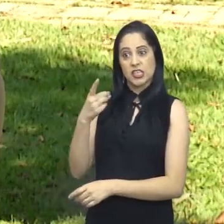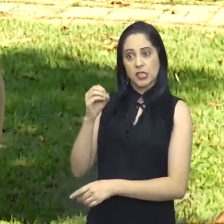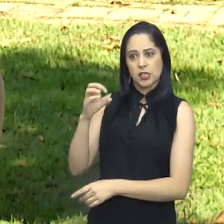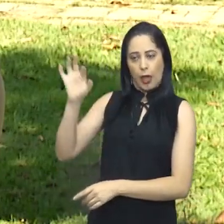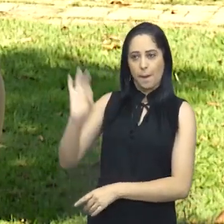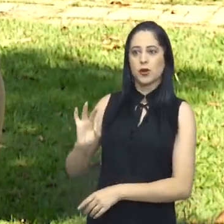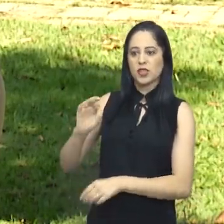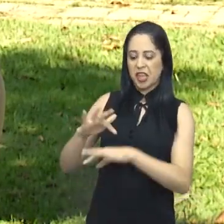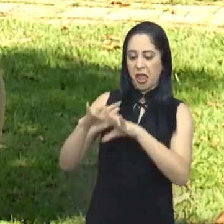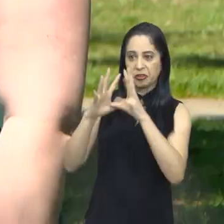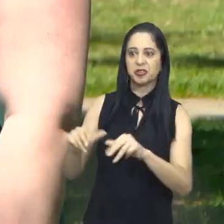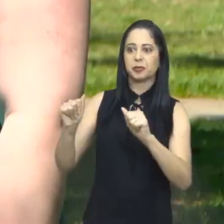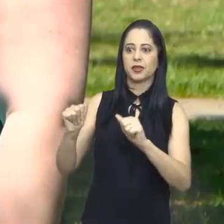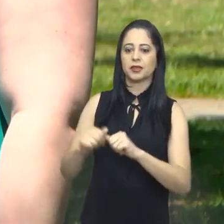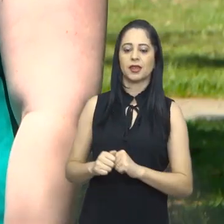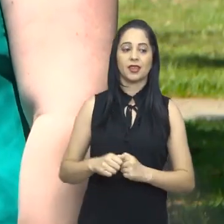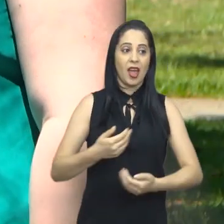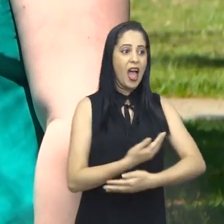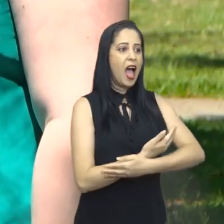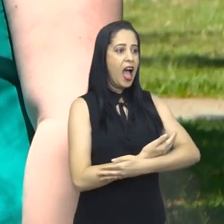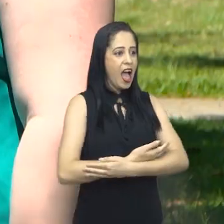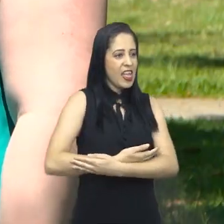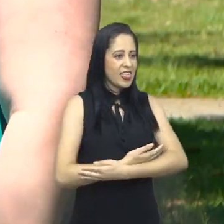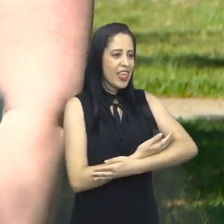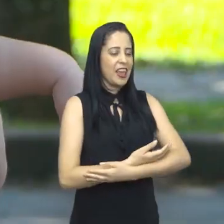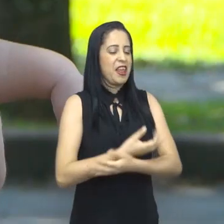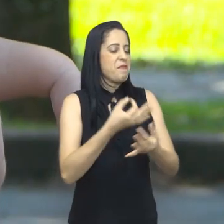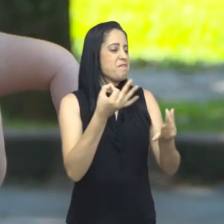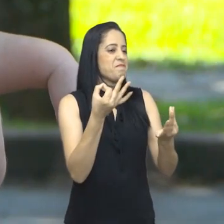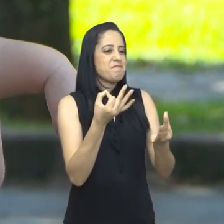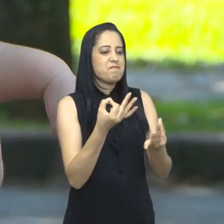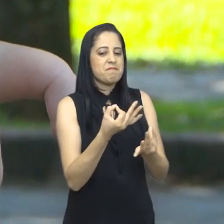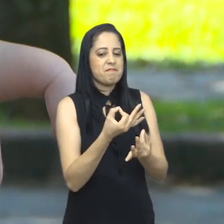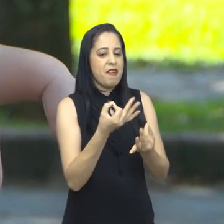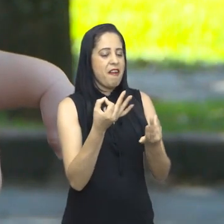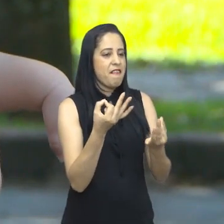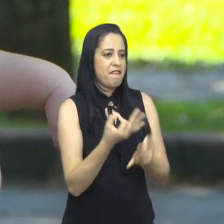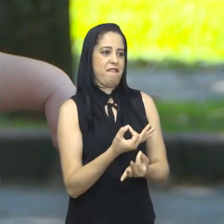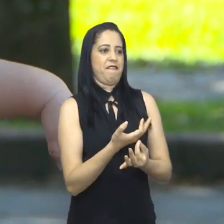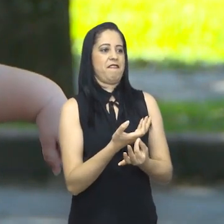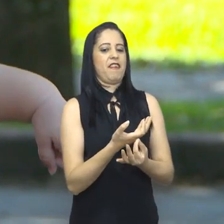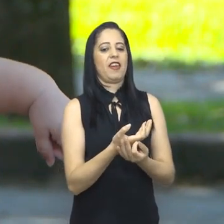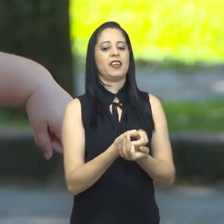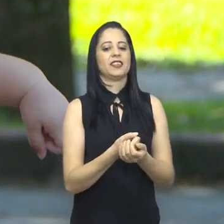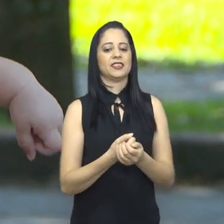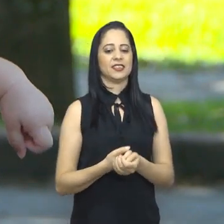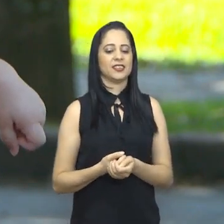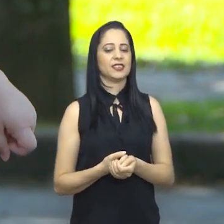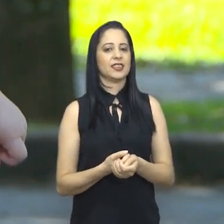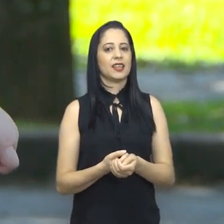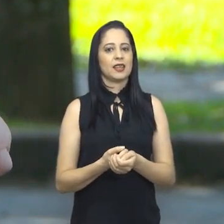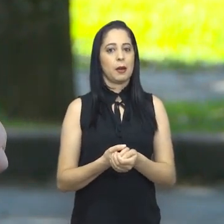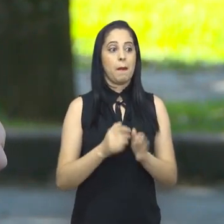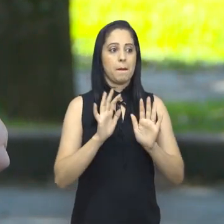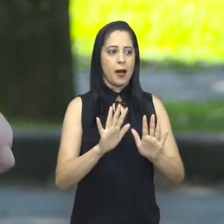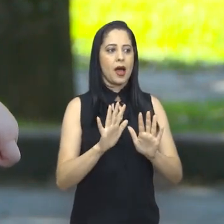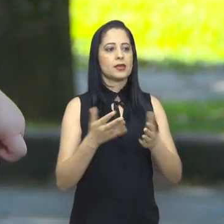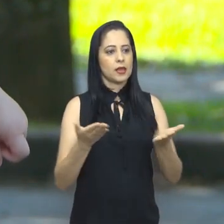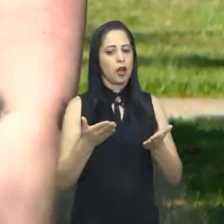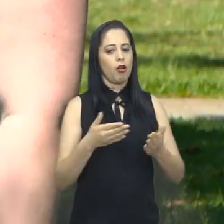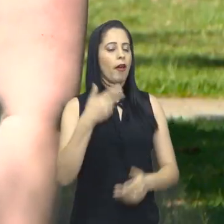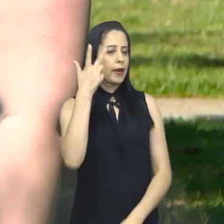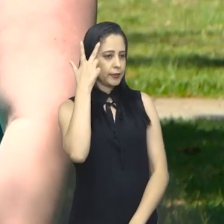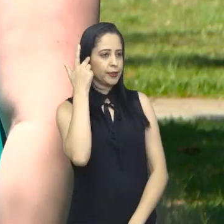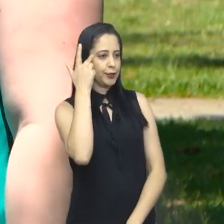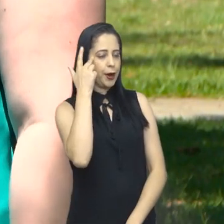E hoje, como que está a bebê? A bebê está bem, ela nasceu também com a saturação baixa, quando ela nasceu, só que ela conseguiu